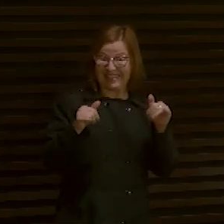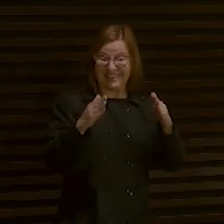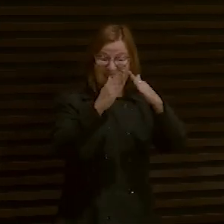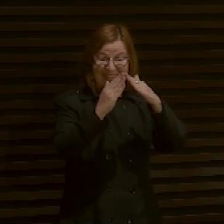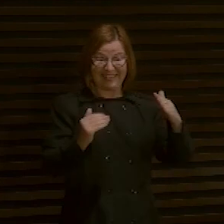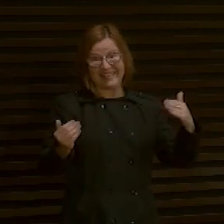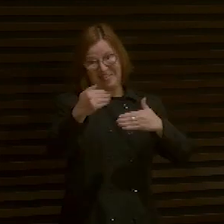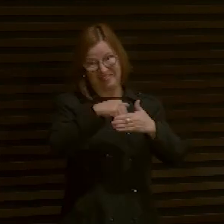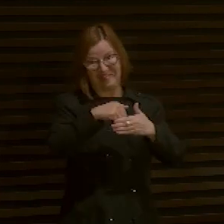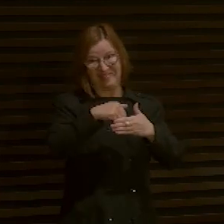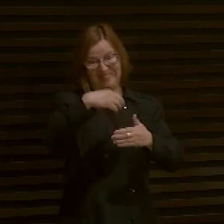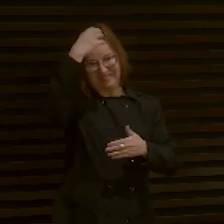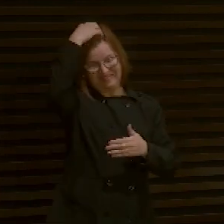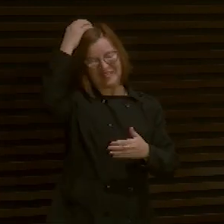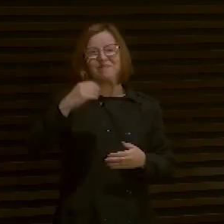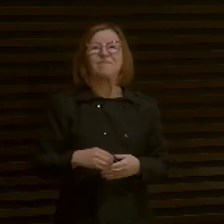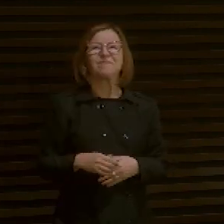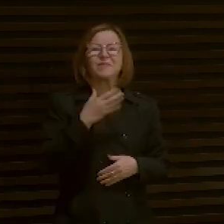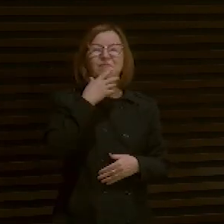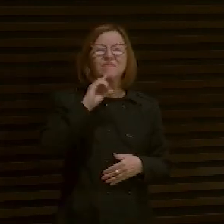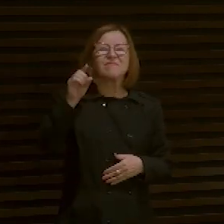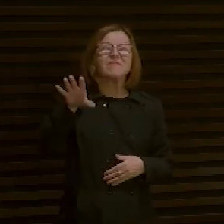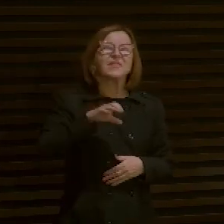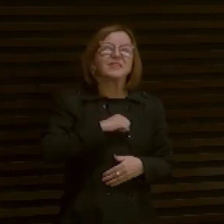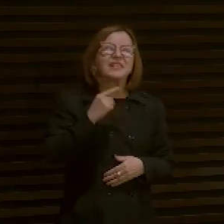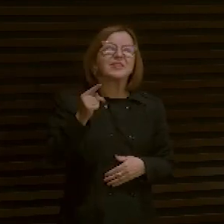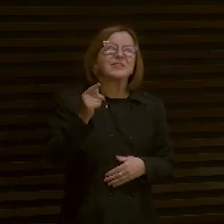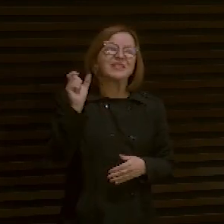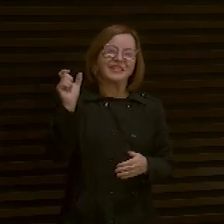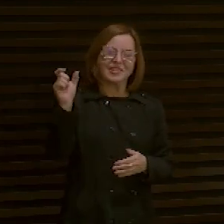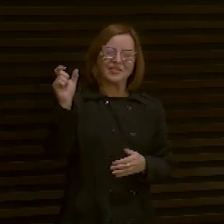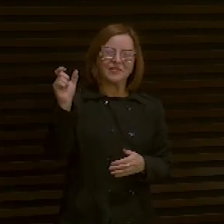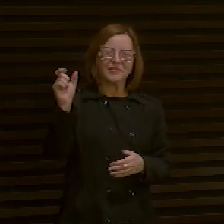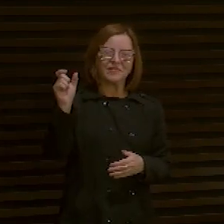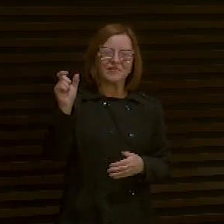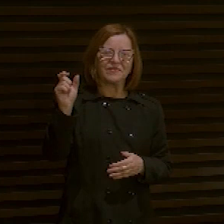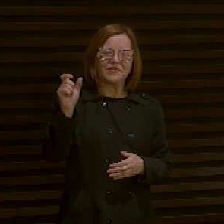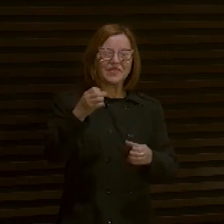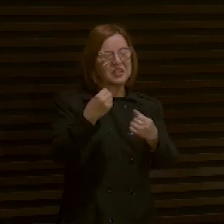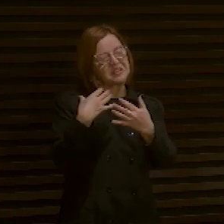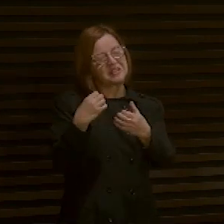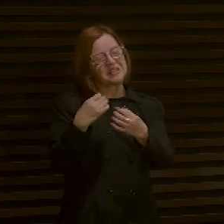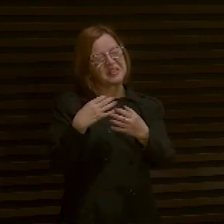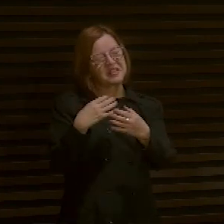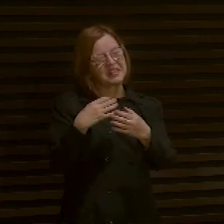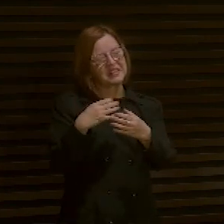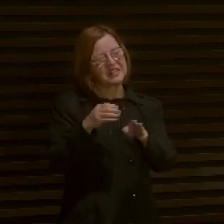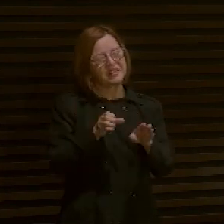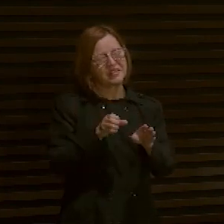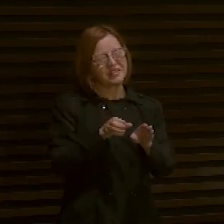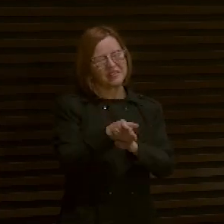real. Pai amado, essa é a tua palavra. Trata conosco, nos exorta,